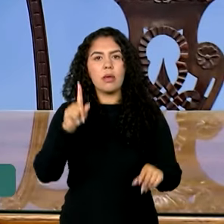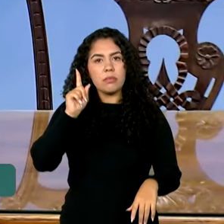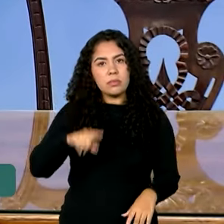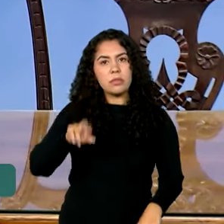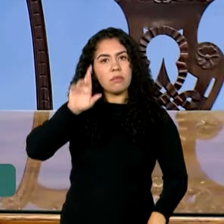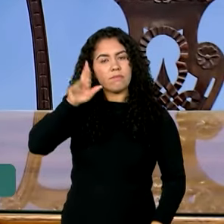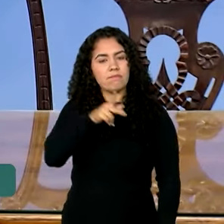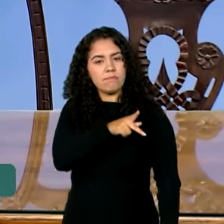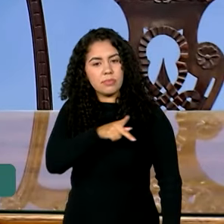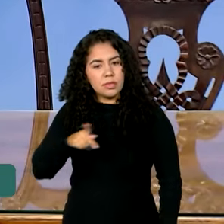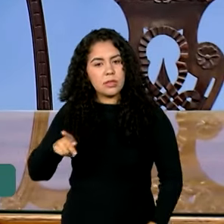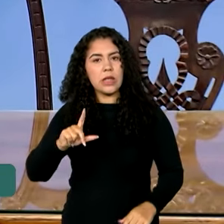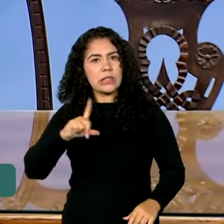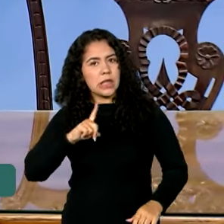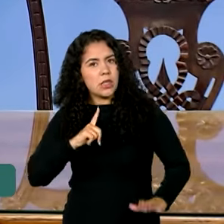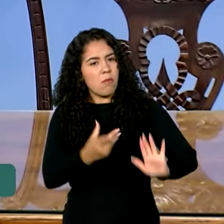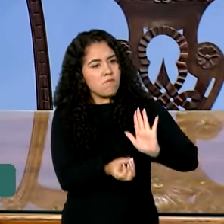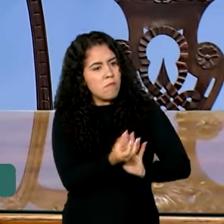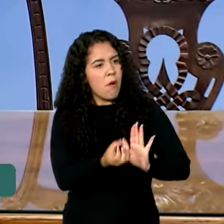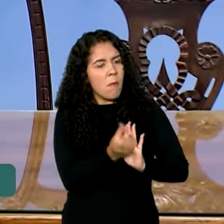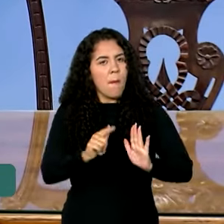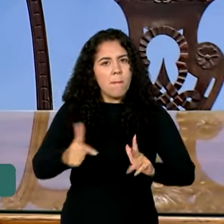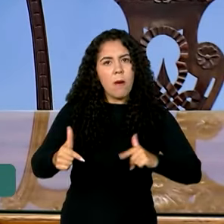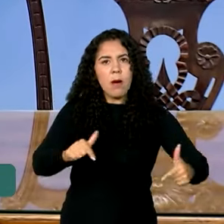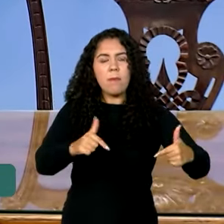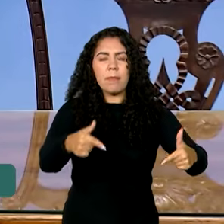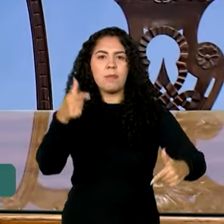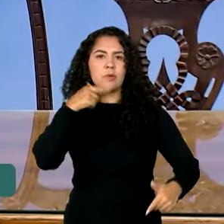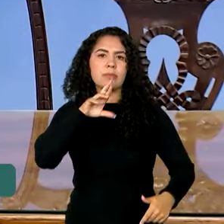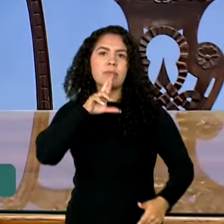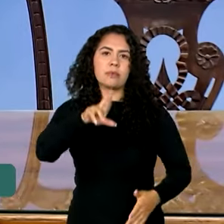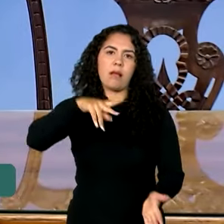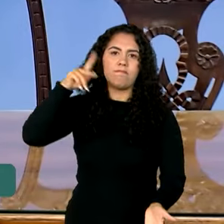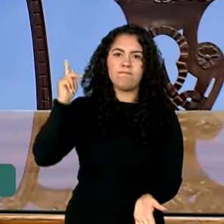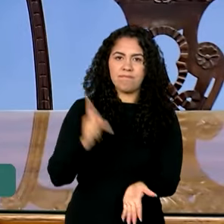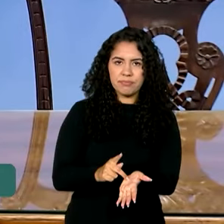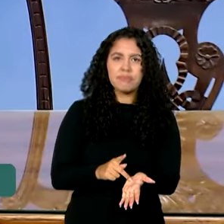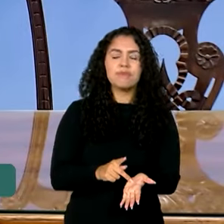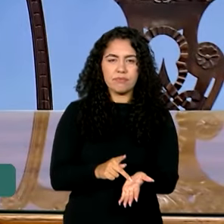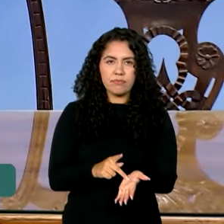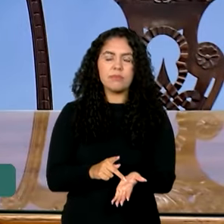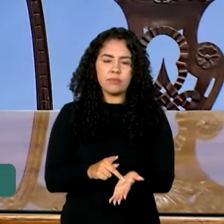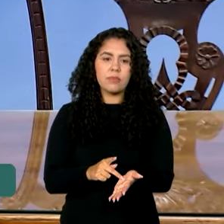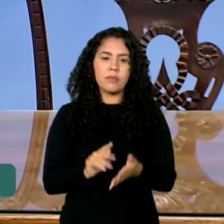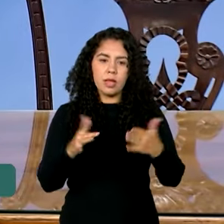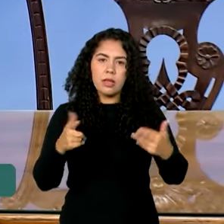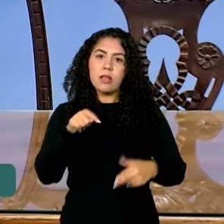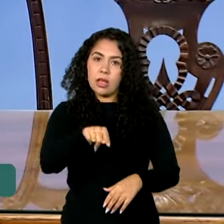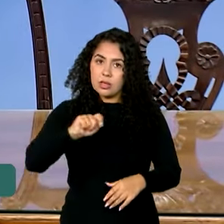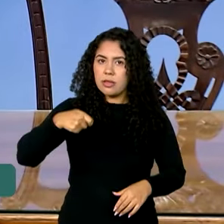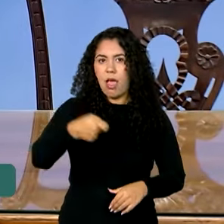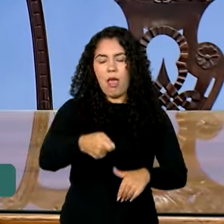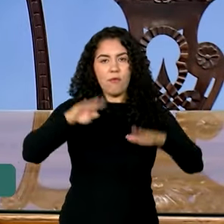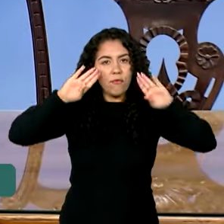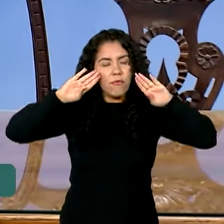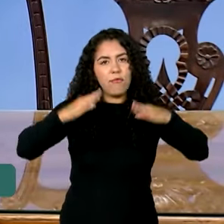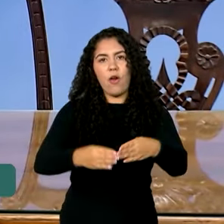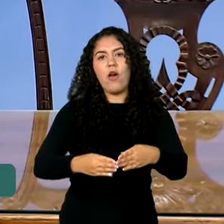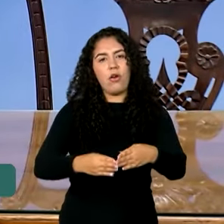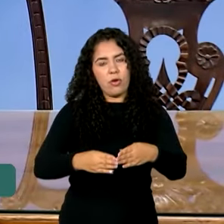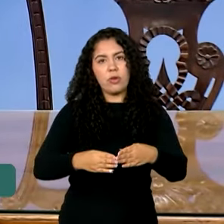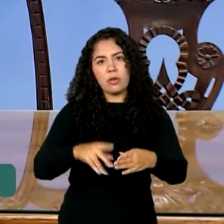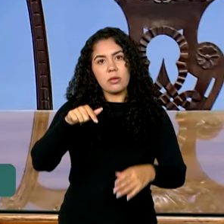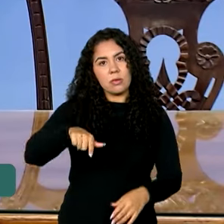presidências produtivas e voltadas para resultados concretos. E esse será o foco da